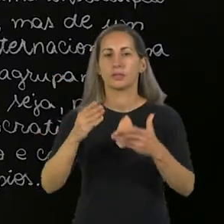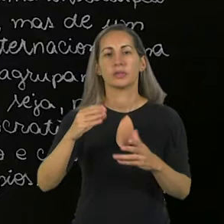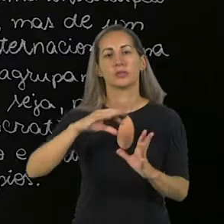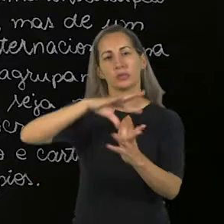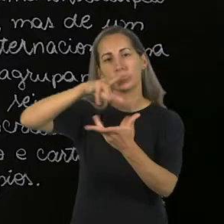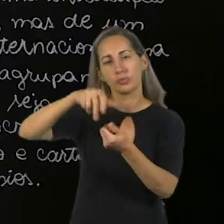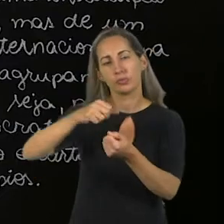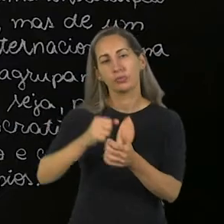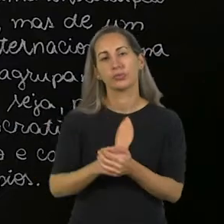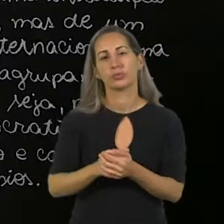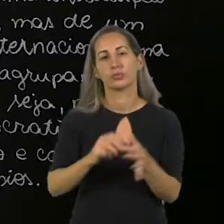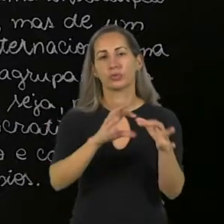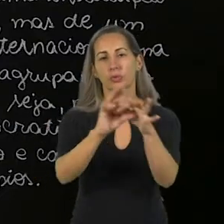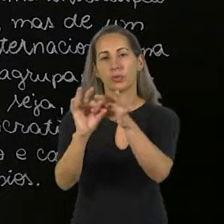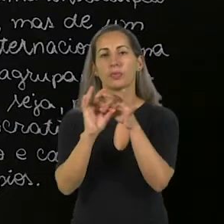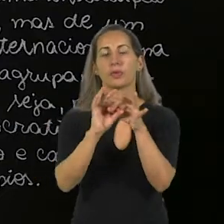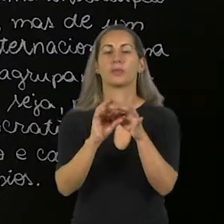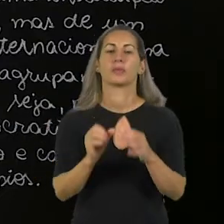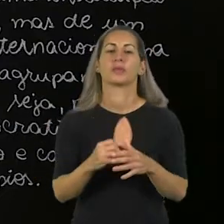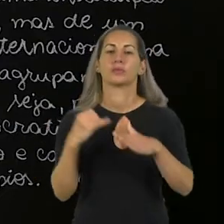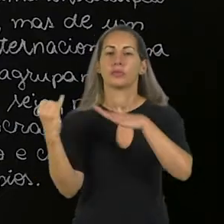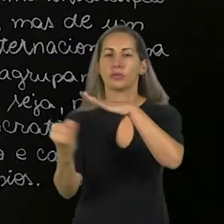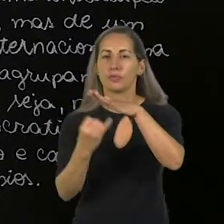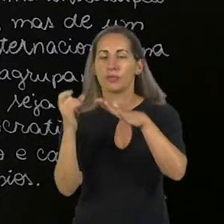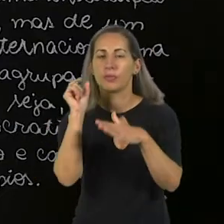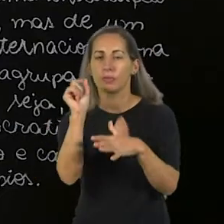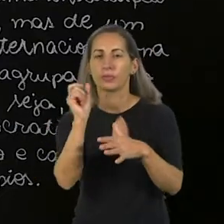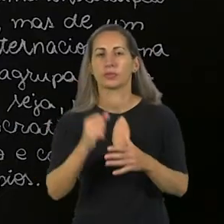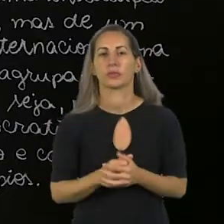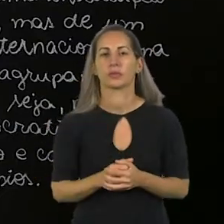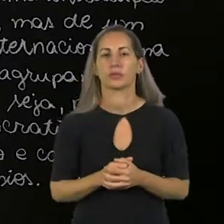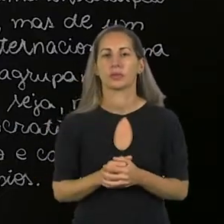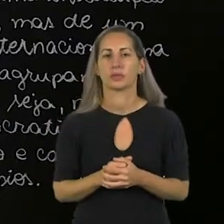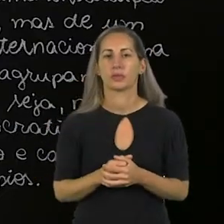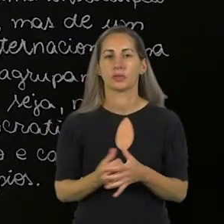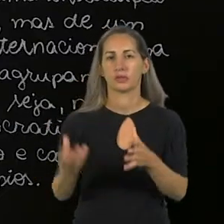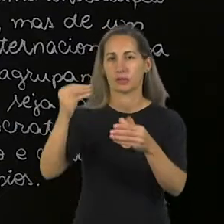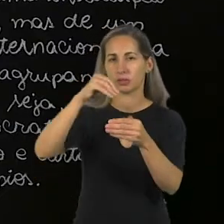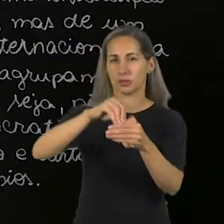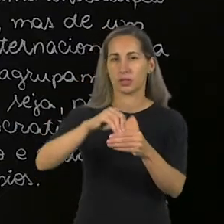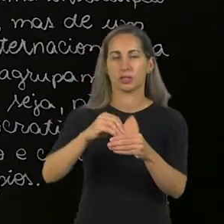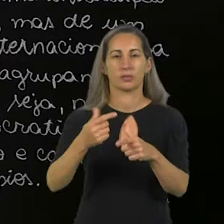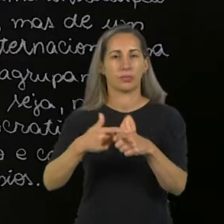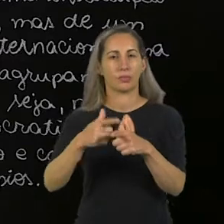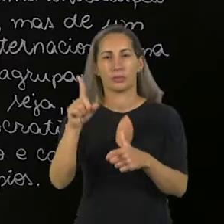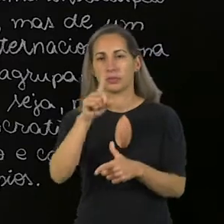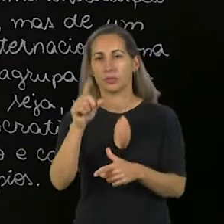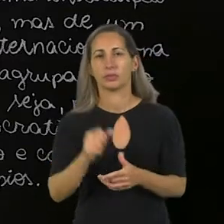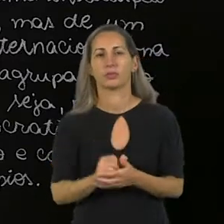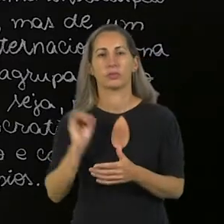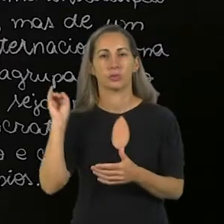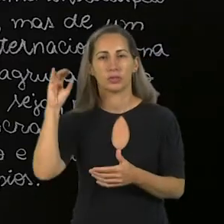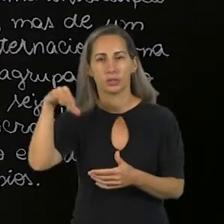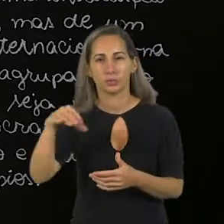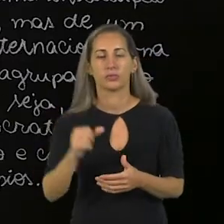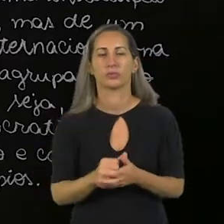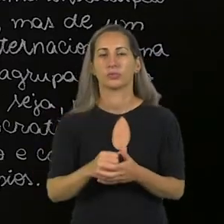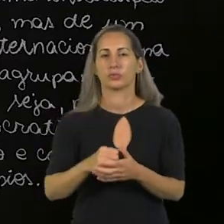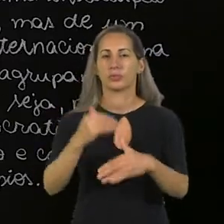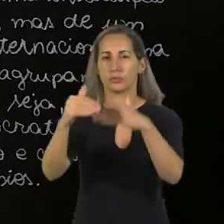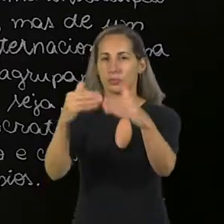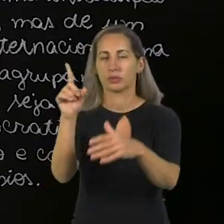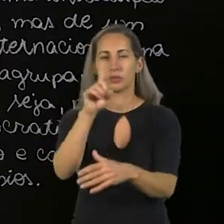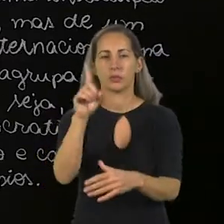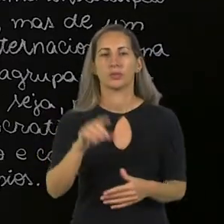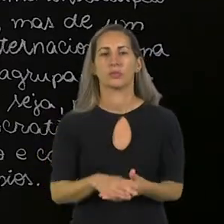internacional na forma de agrupamento informal, ou seja, não registrado burocraticamente com estatuto e carta de princípios.